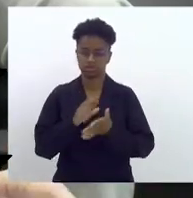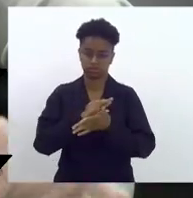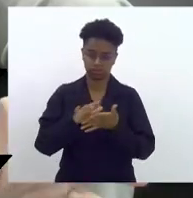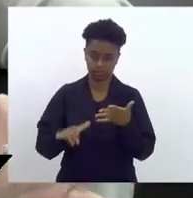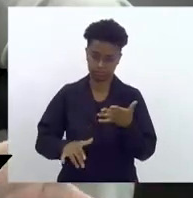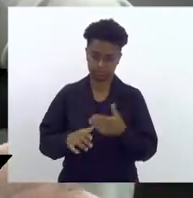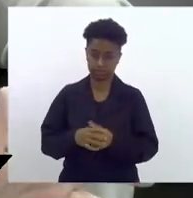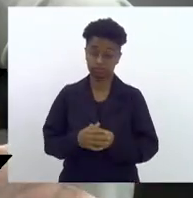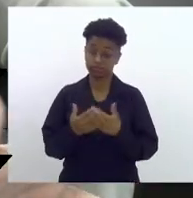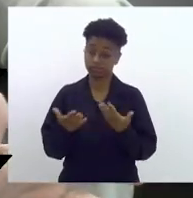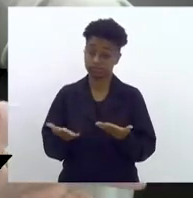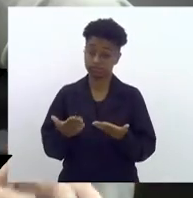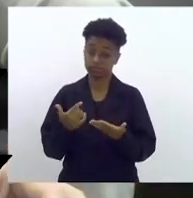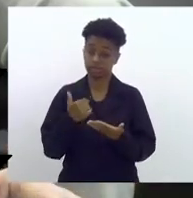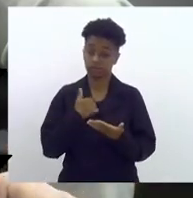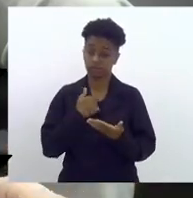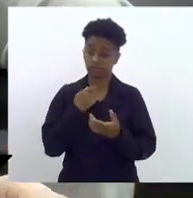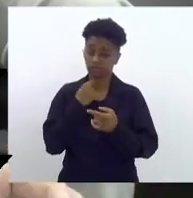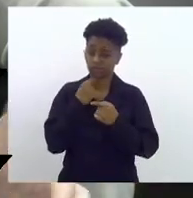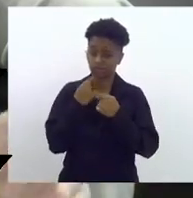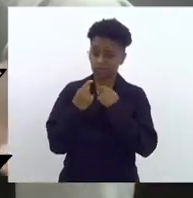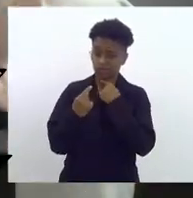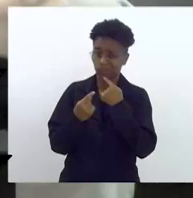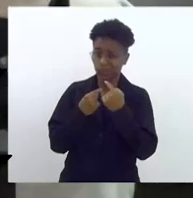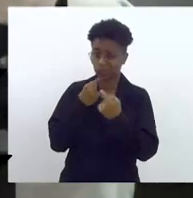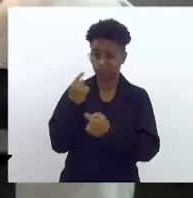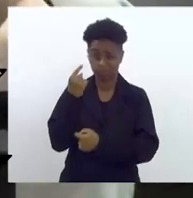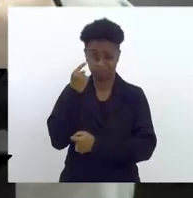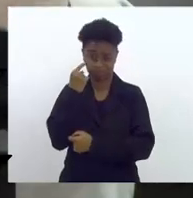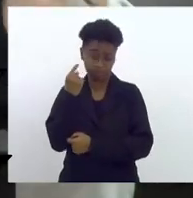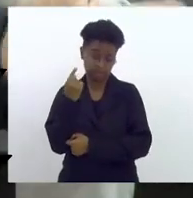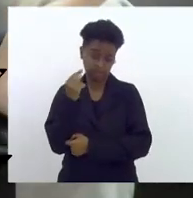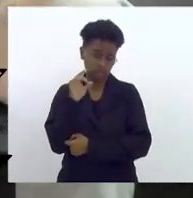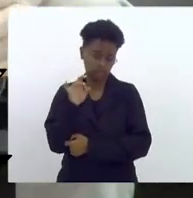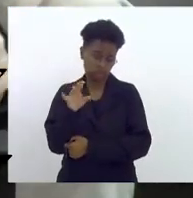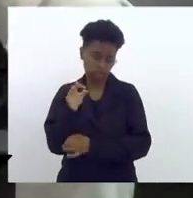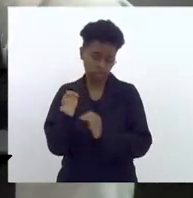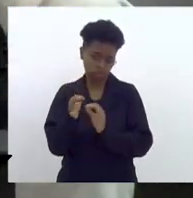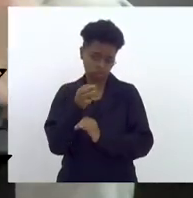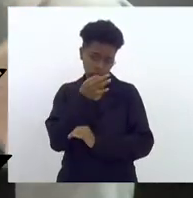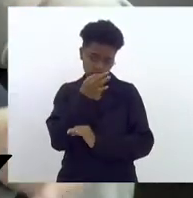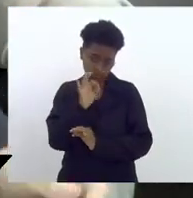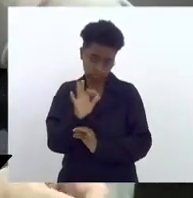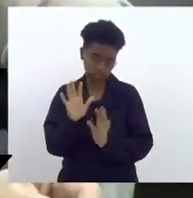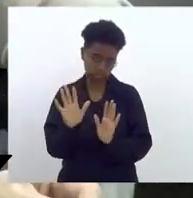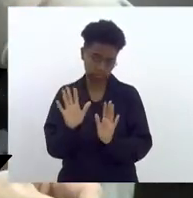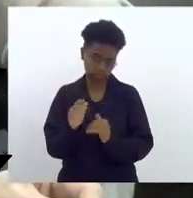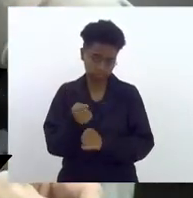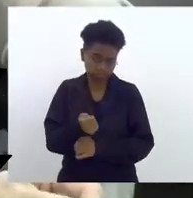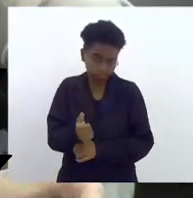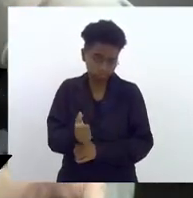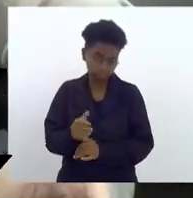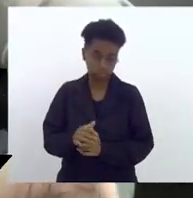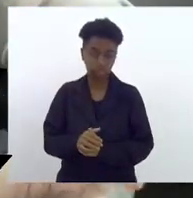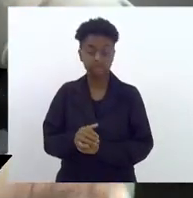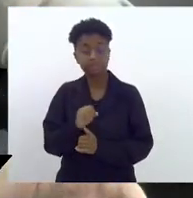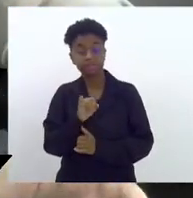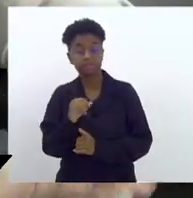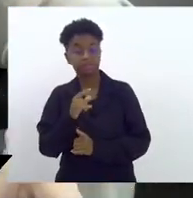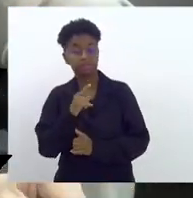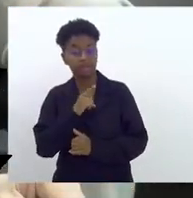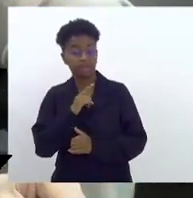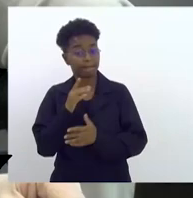Então eu fico aqui na dúvida era só uma mera sugestão né se há ou não